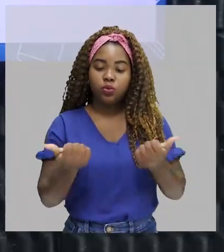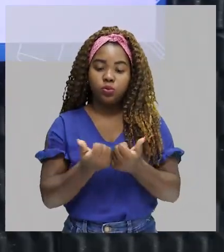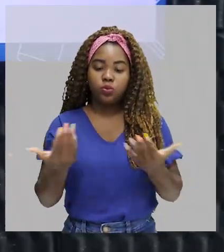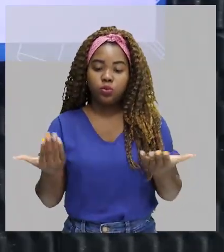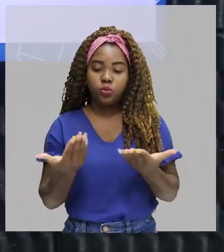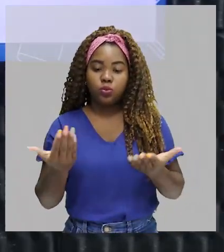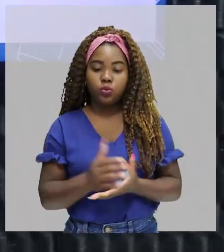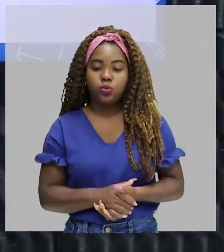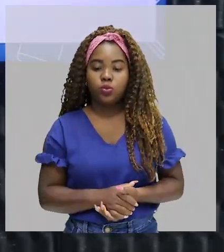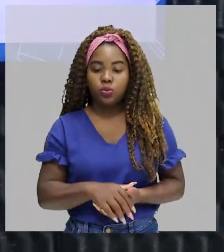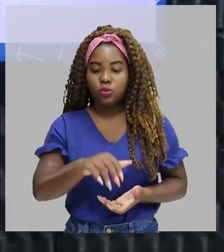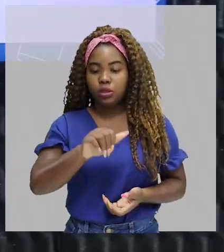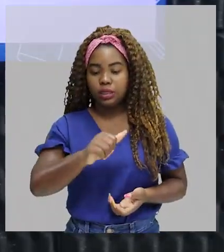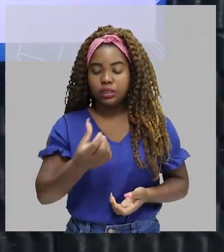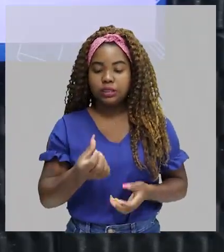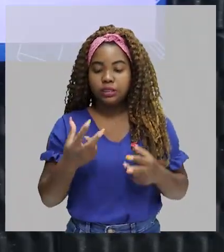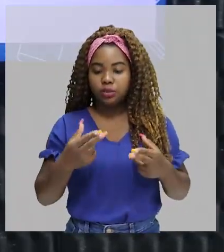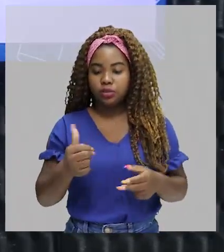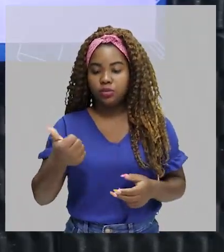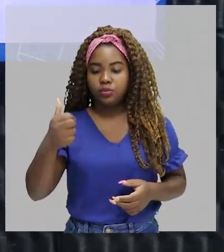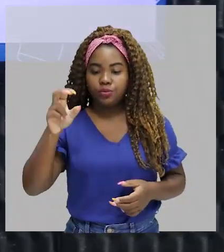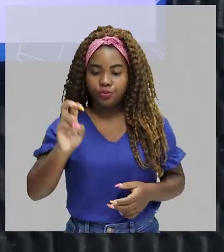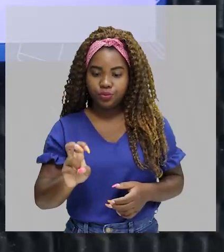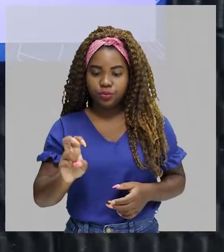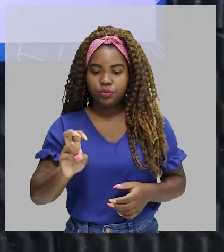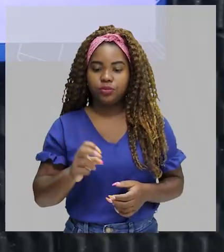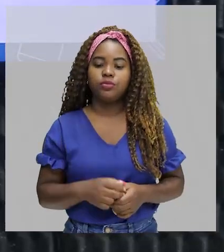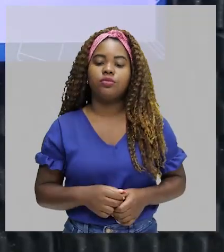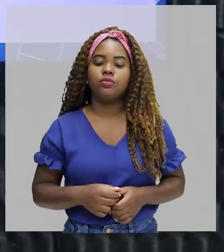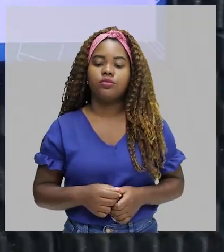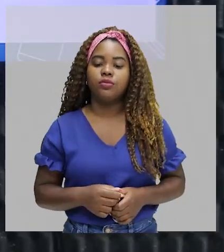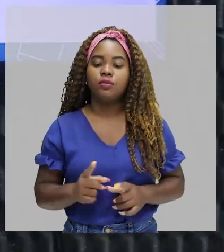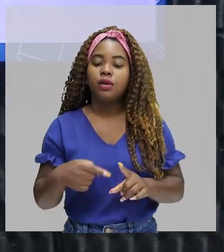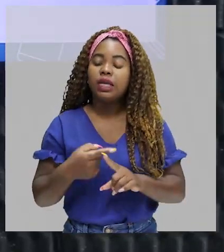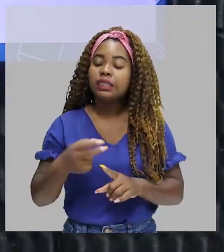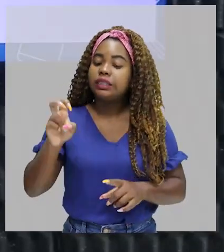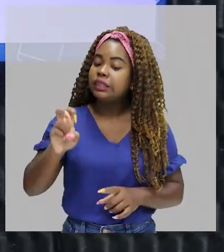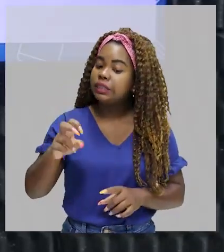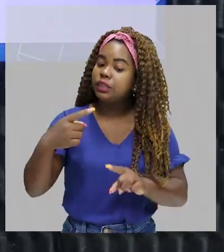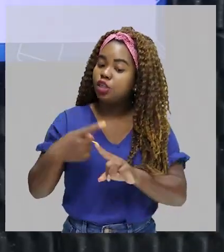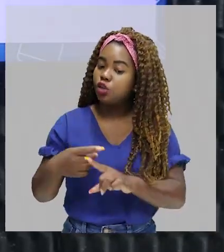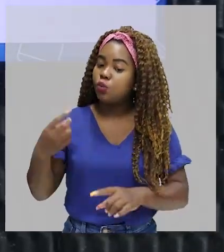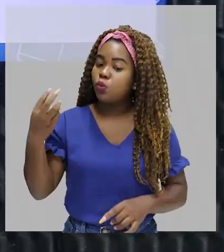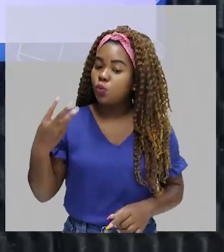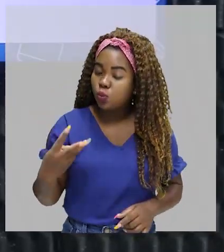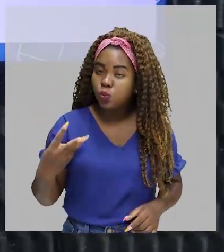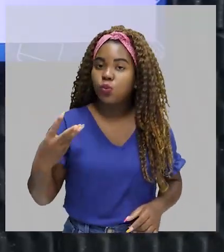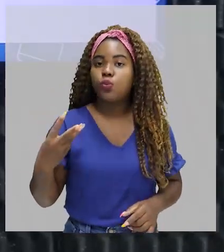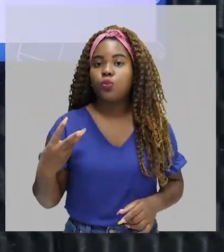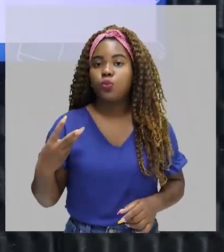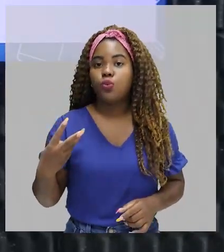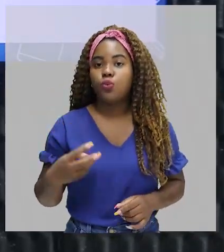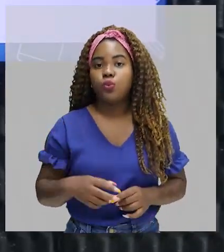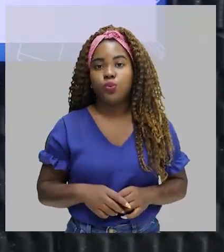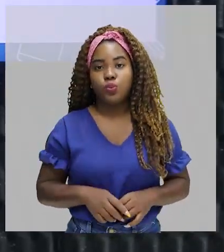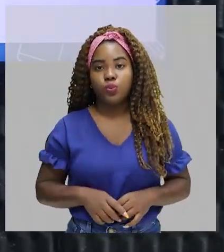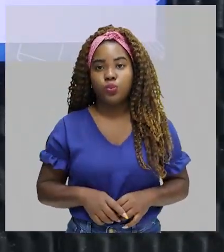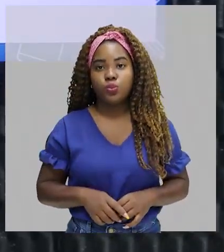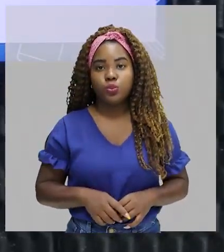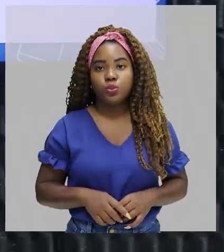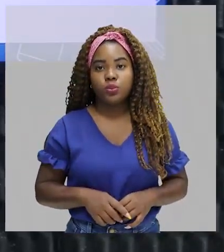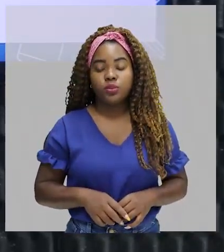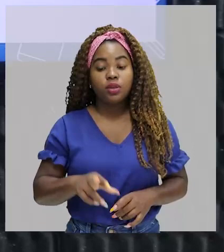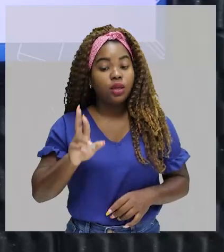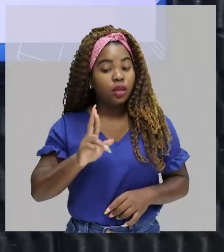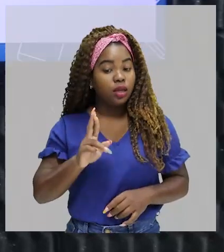substituir. Então, eu tenho que A6 é o 15 mais o 5 vezes o 3, a